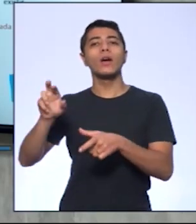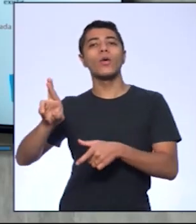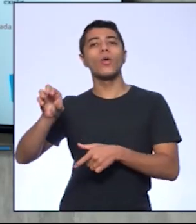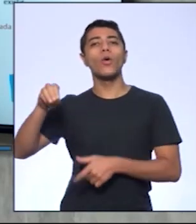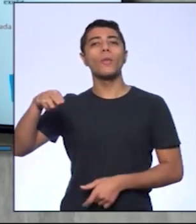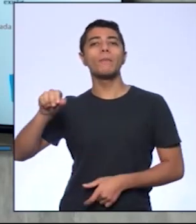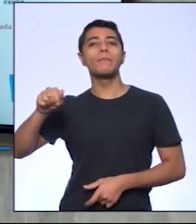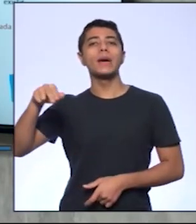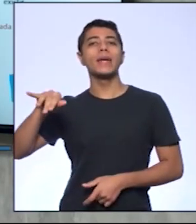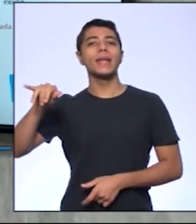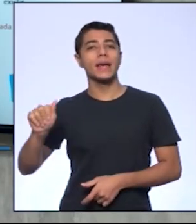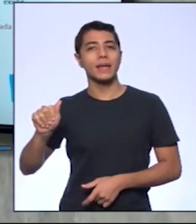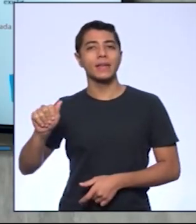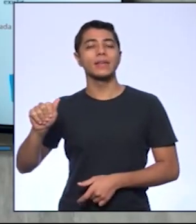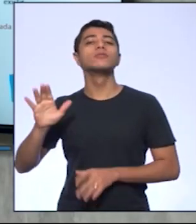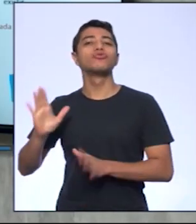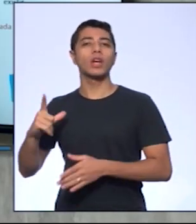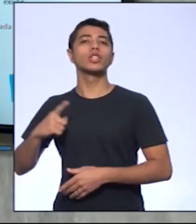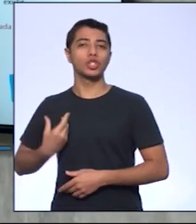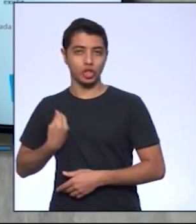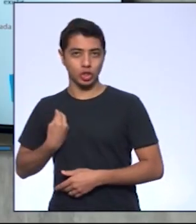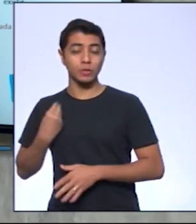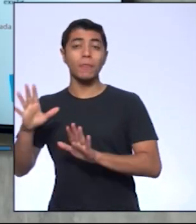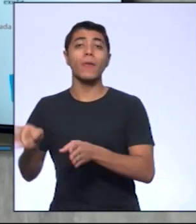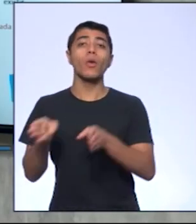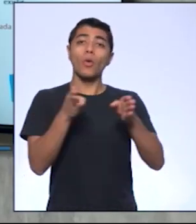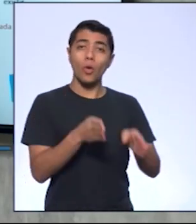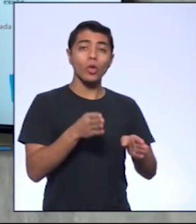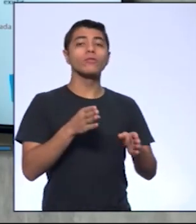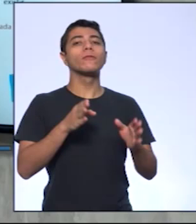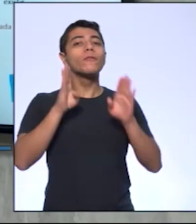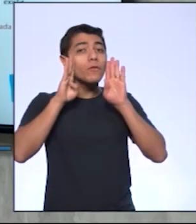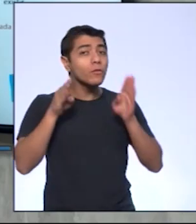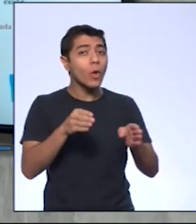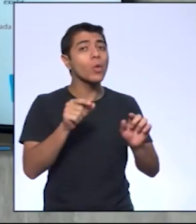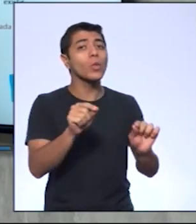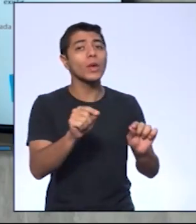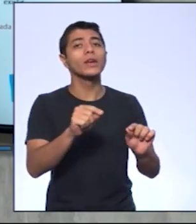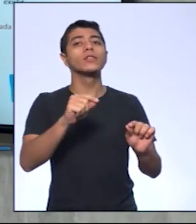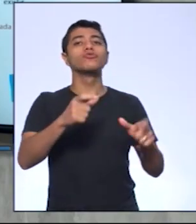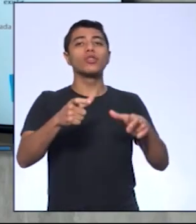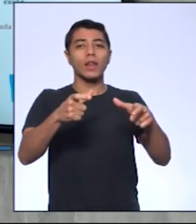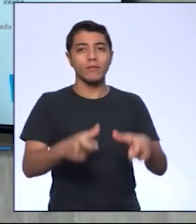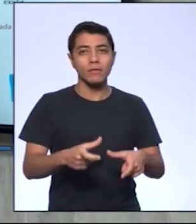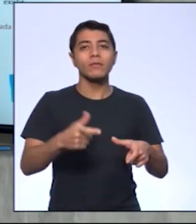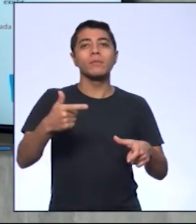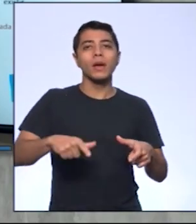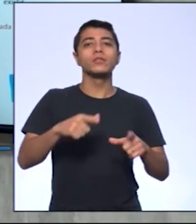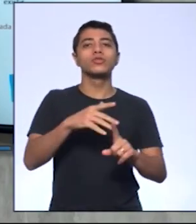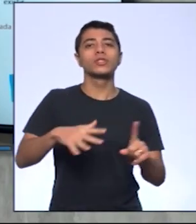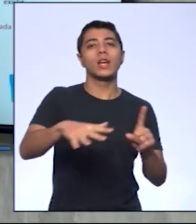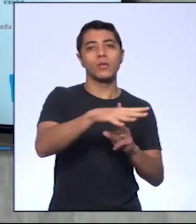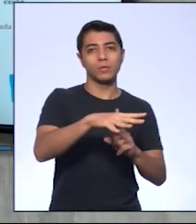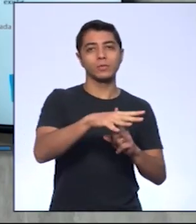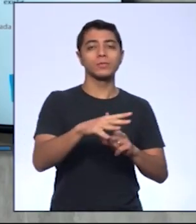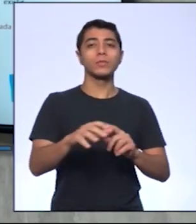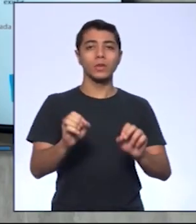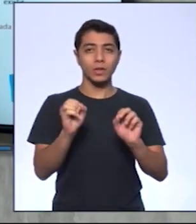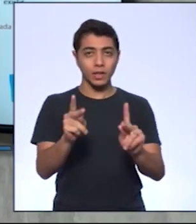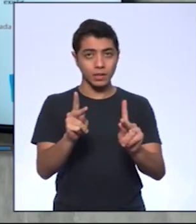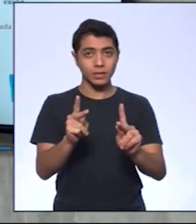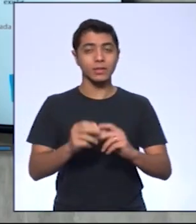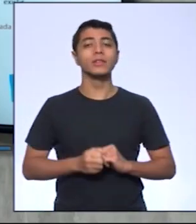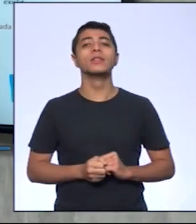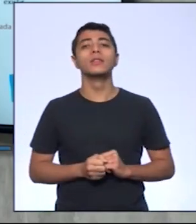comparação geográfica com a condição social. Beleza? Beleza? Então, ó, minha gente, a gente chegou aqui então a uma questão que fala